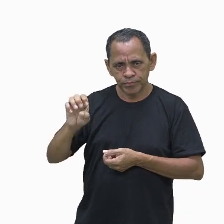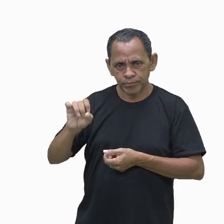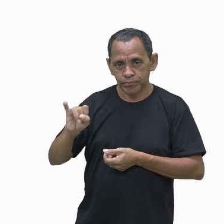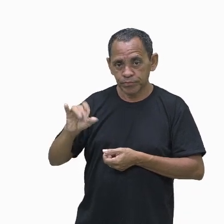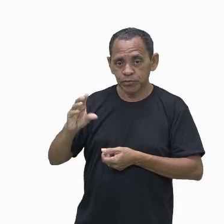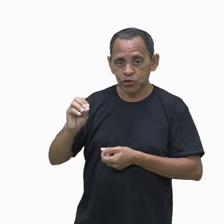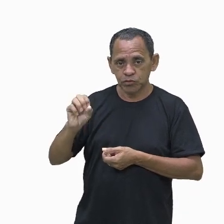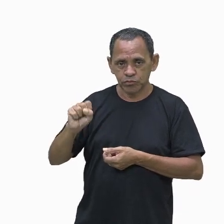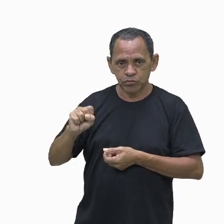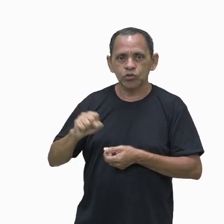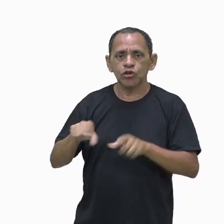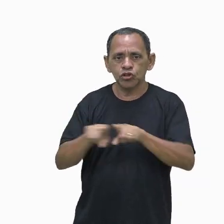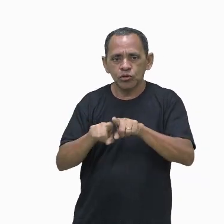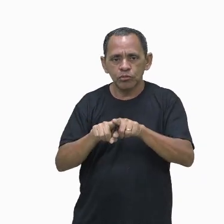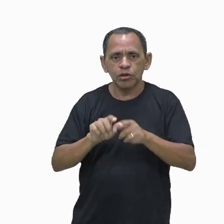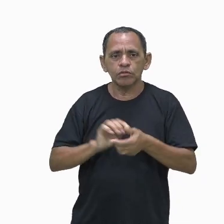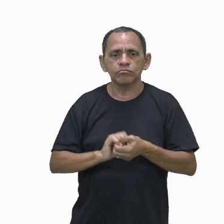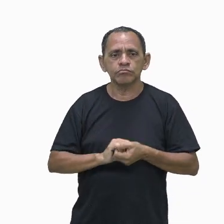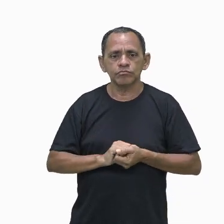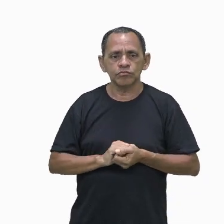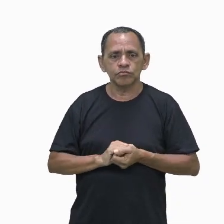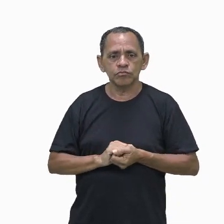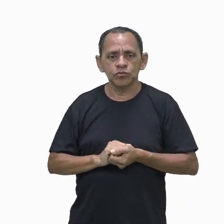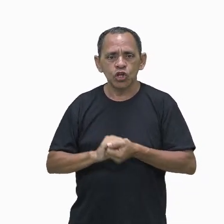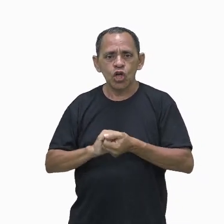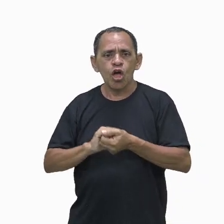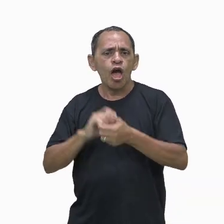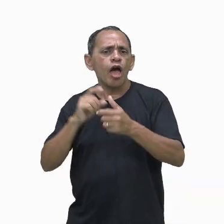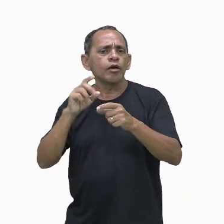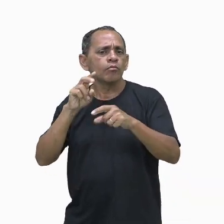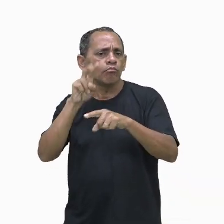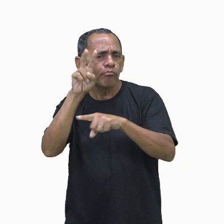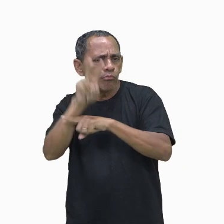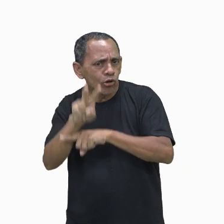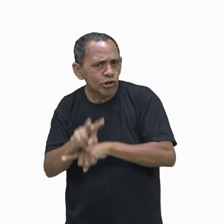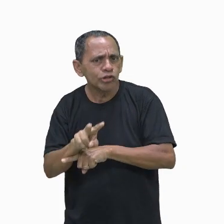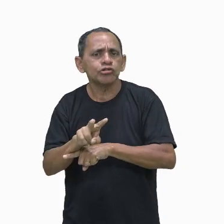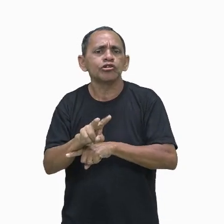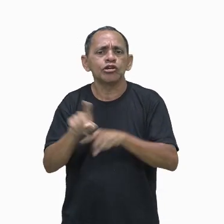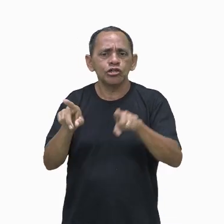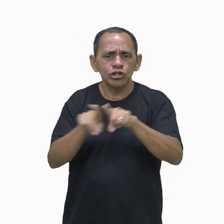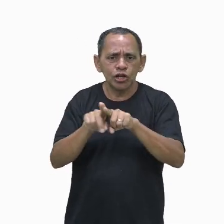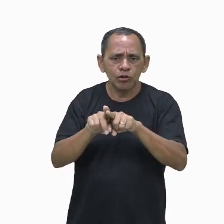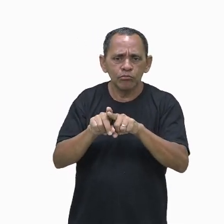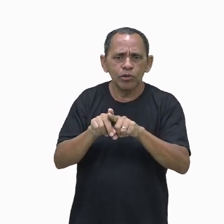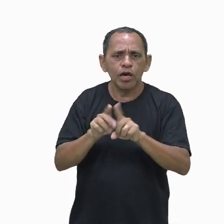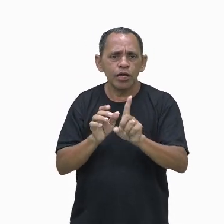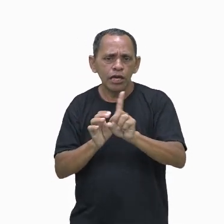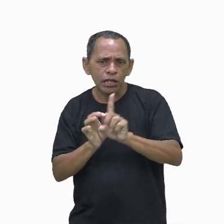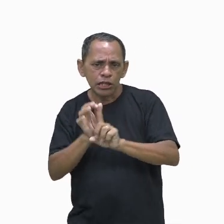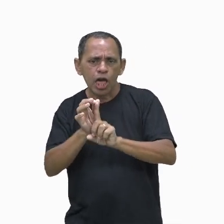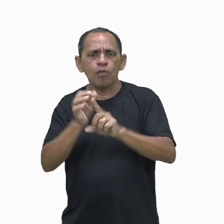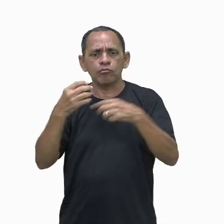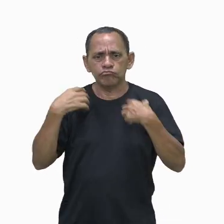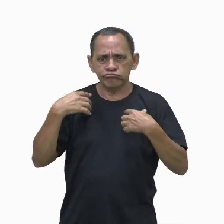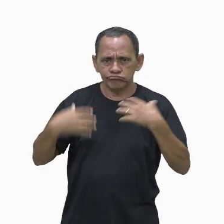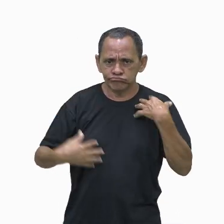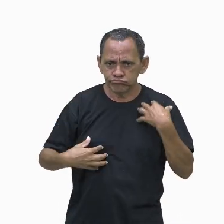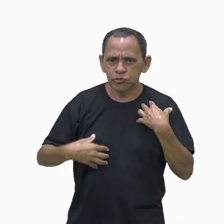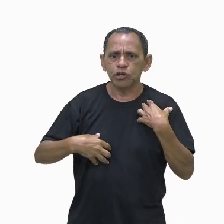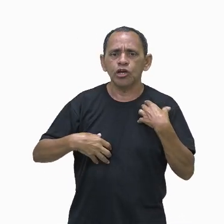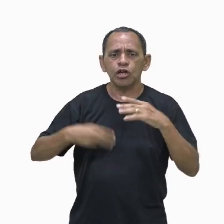vão atuar como isolamento térmico, né? Atuam também como componentes de membranas